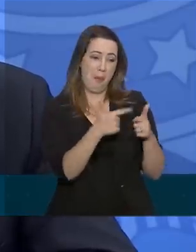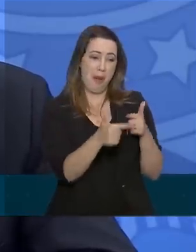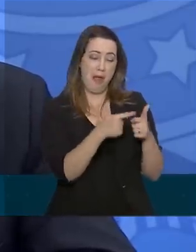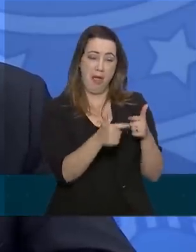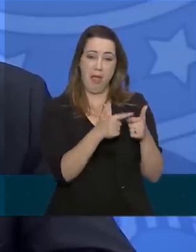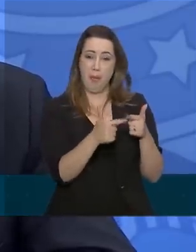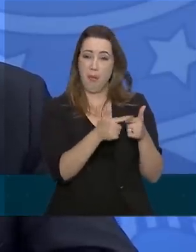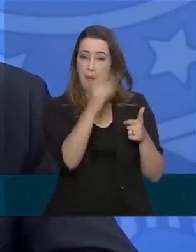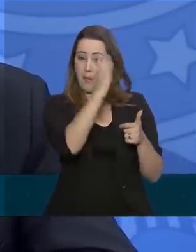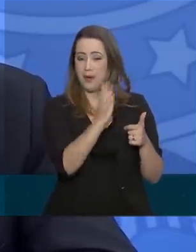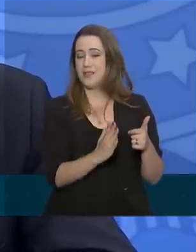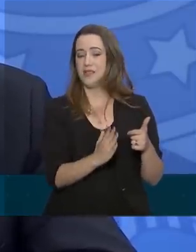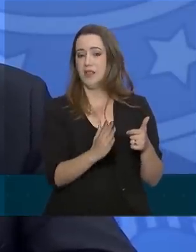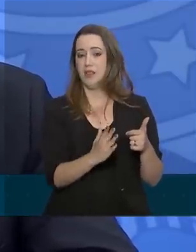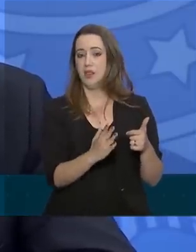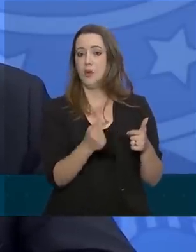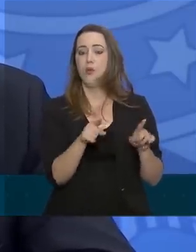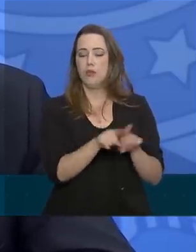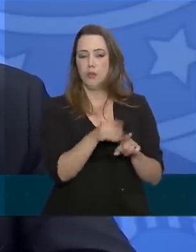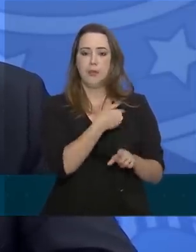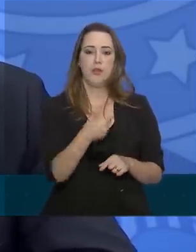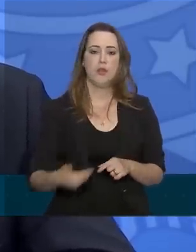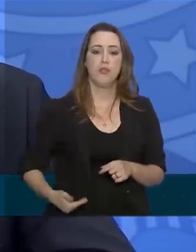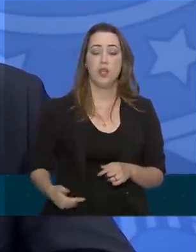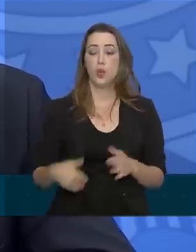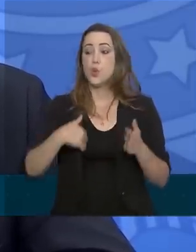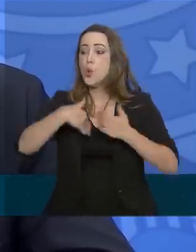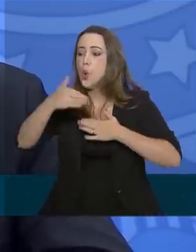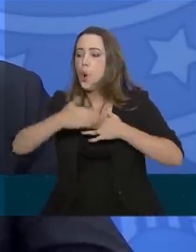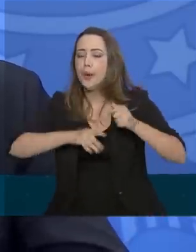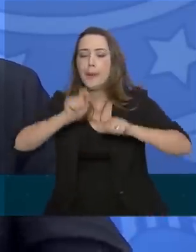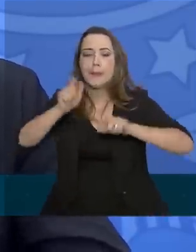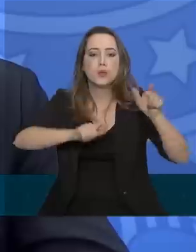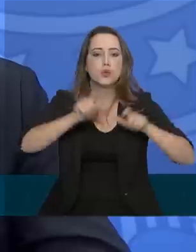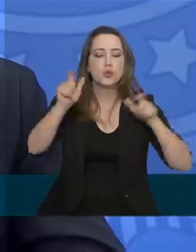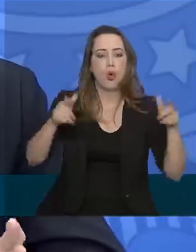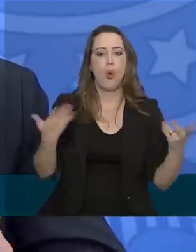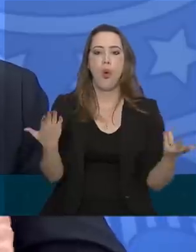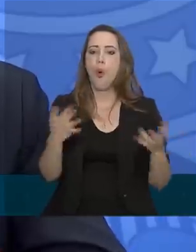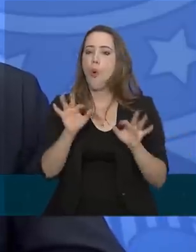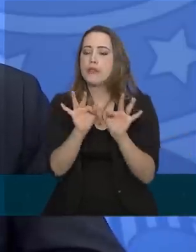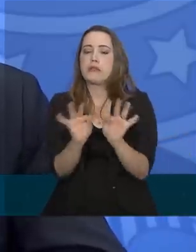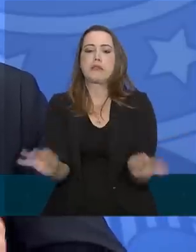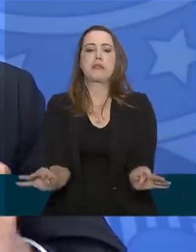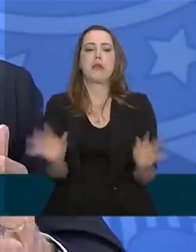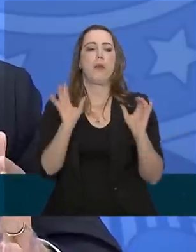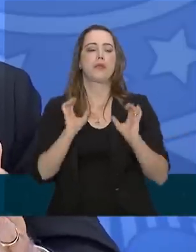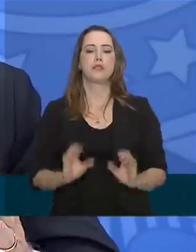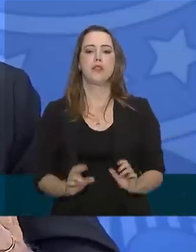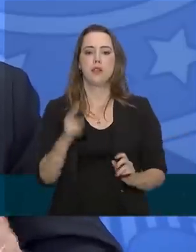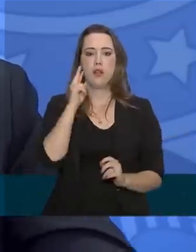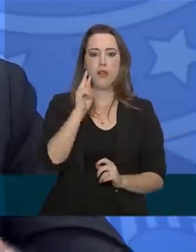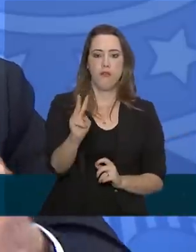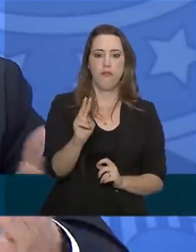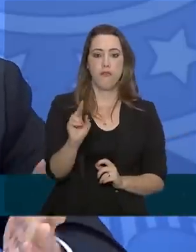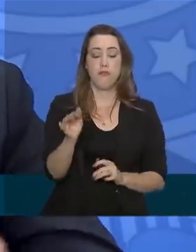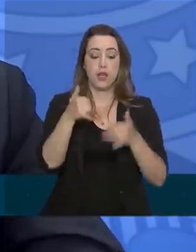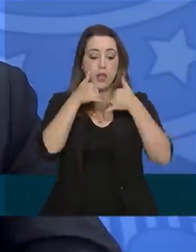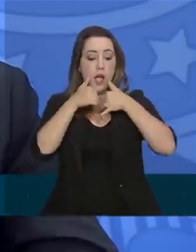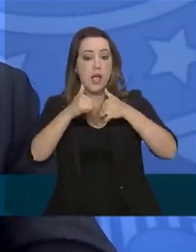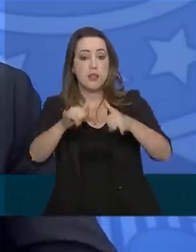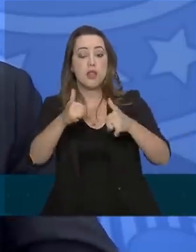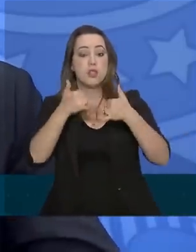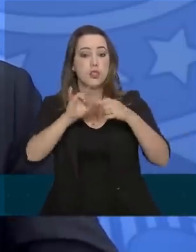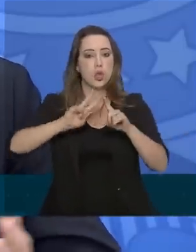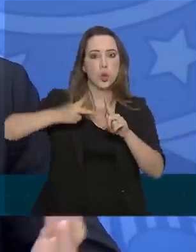porque qualquer uma pessoa liga leiga tal a um simples cidadão que quando vê que a conta de luz e dobrou de preço